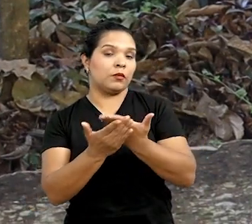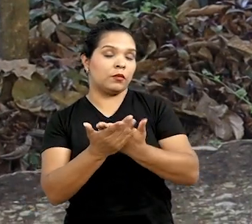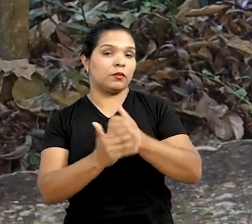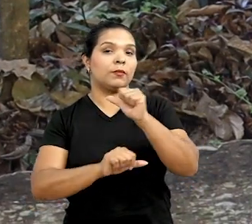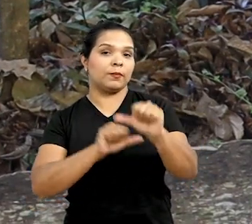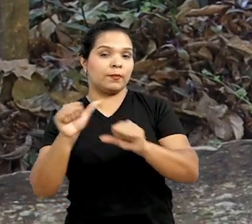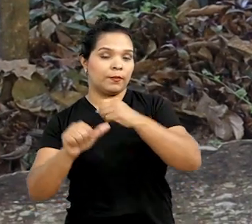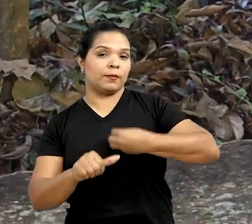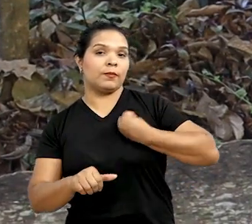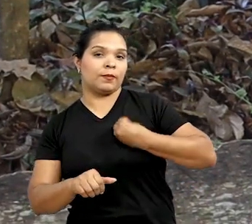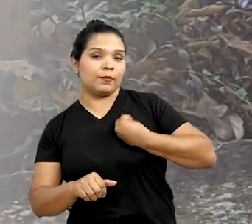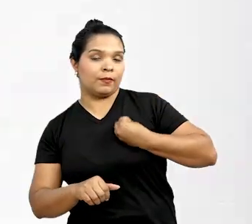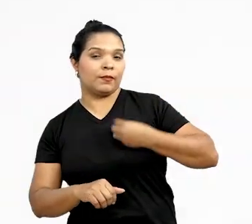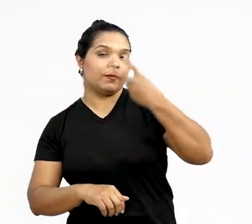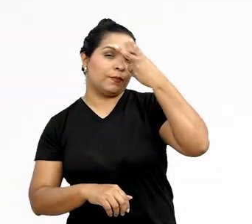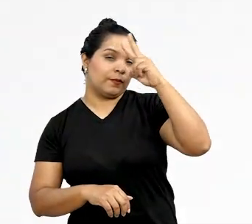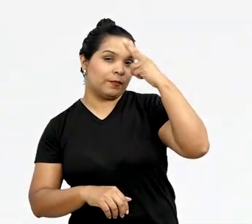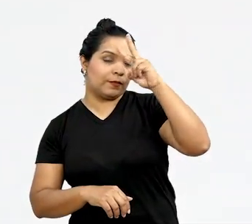histórias de vida. Acompanhe.